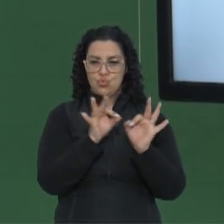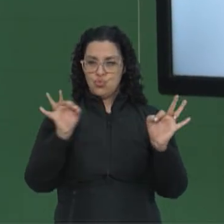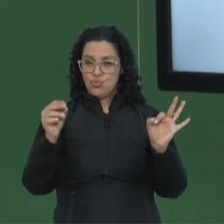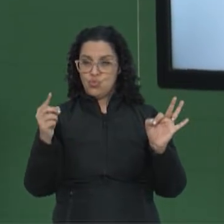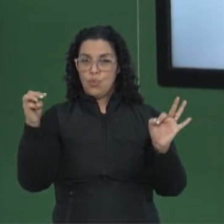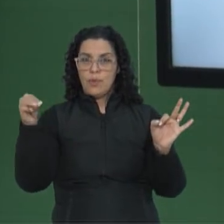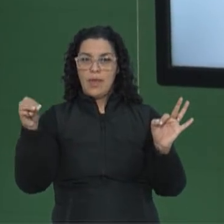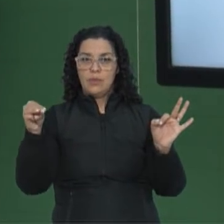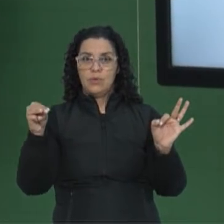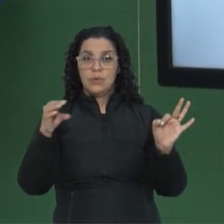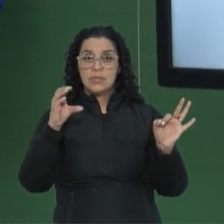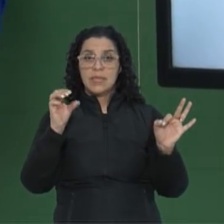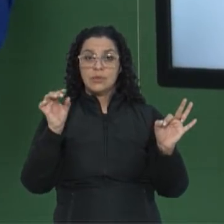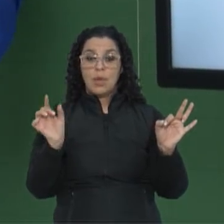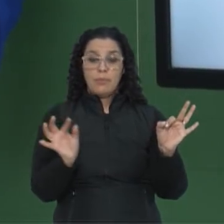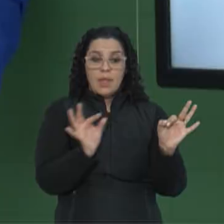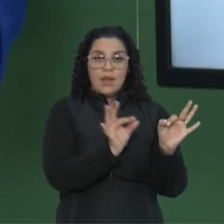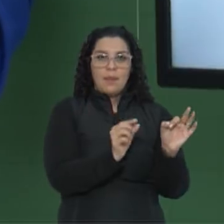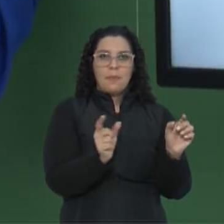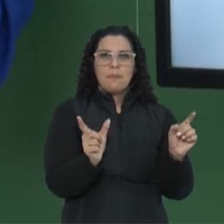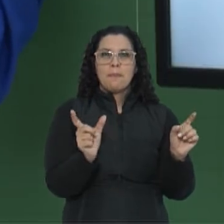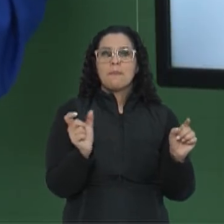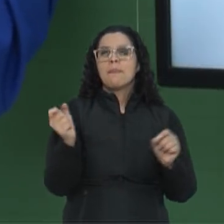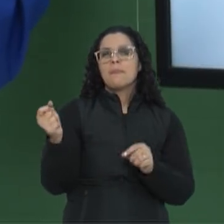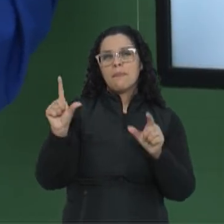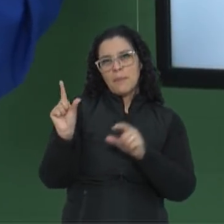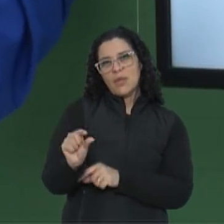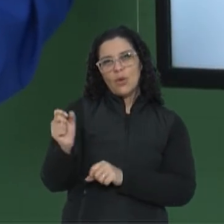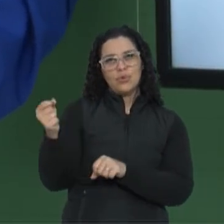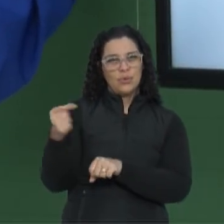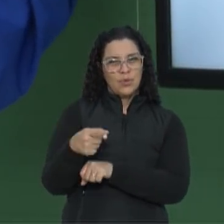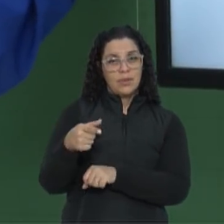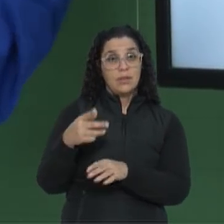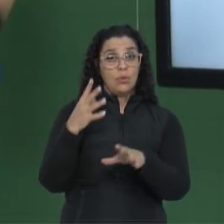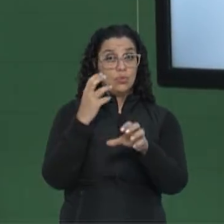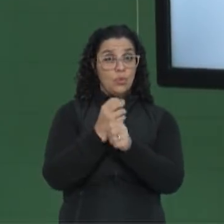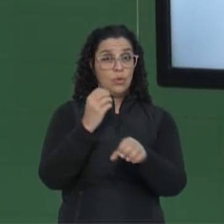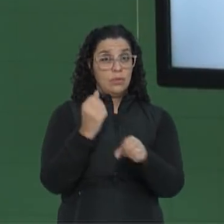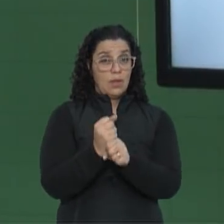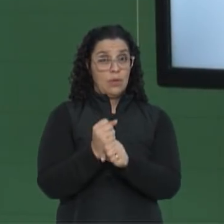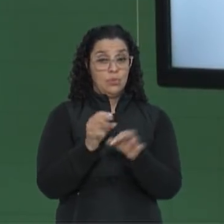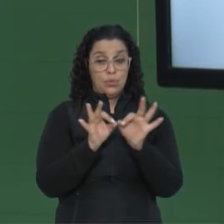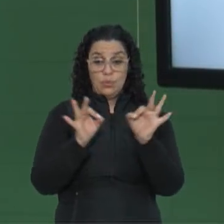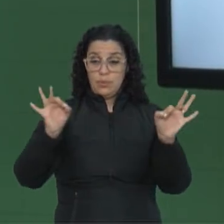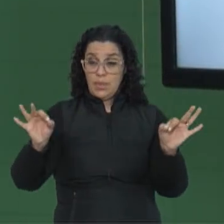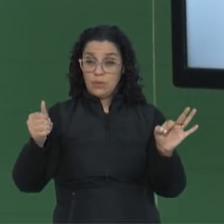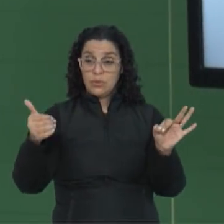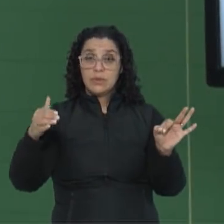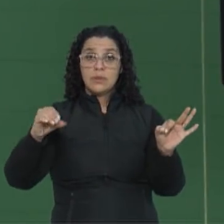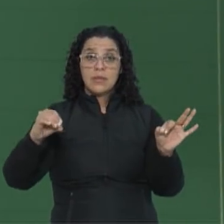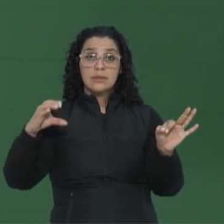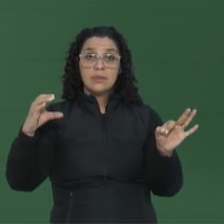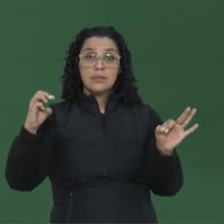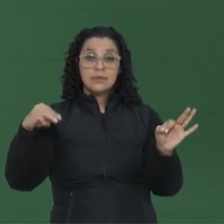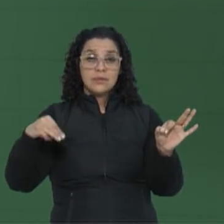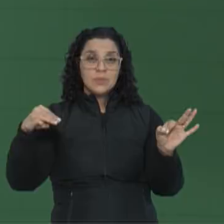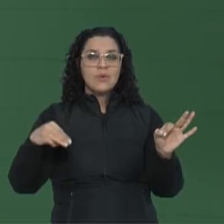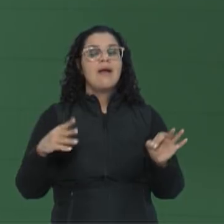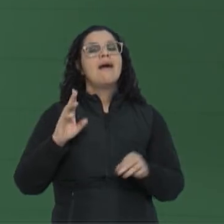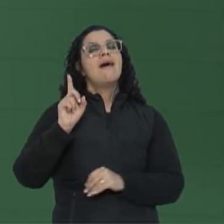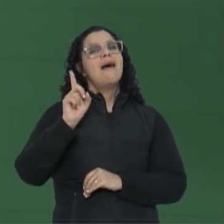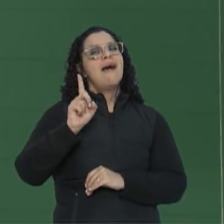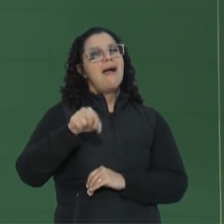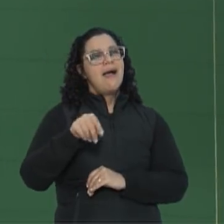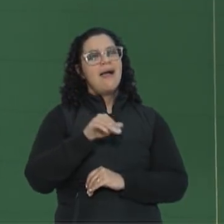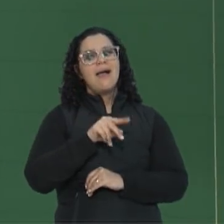Por isso que eu disse que 1 metro é a mesma coisa que 100 centímetros. Ah,